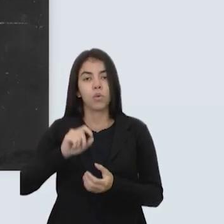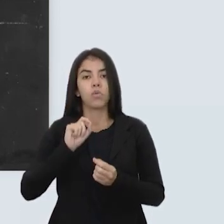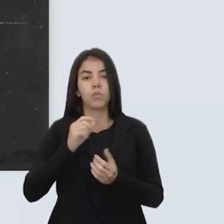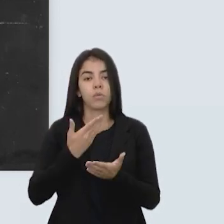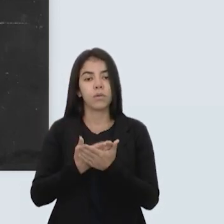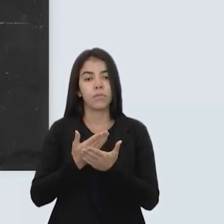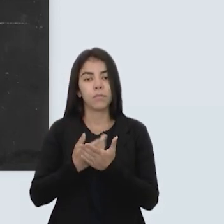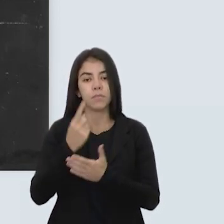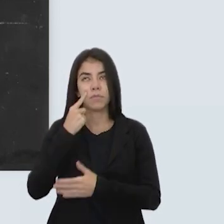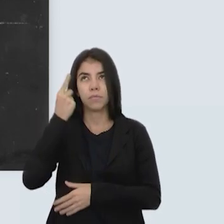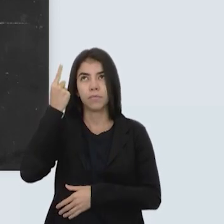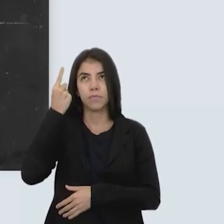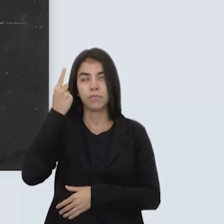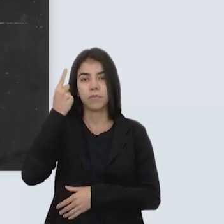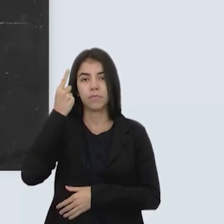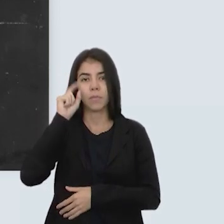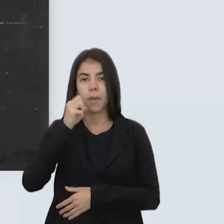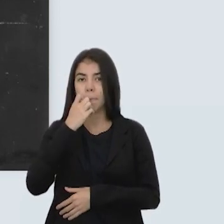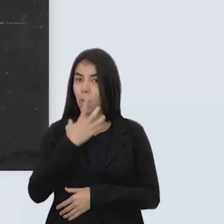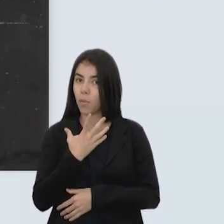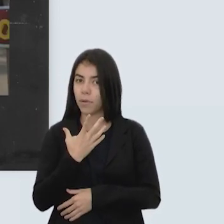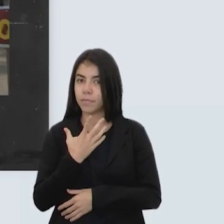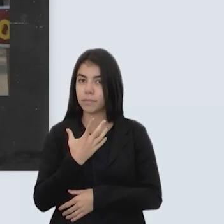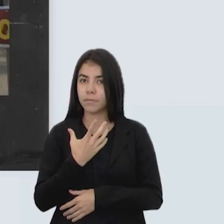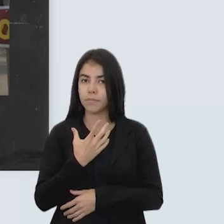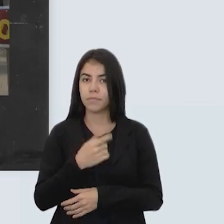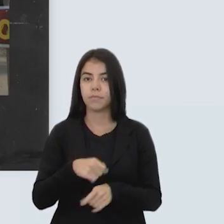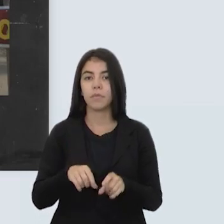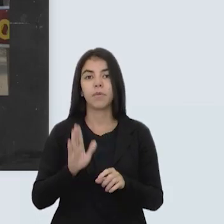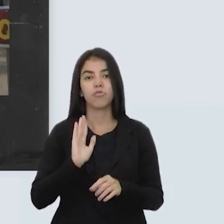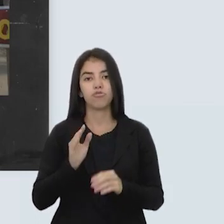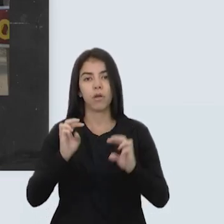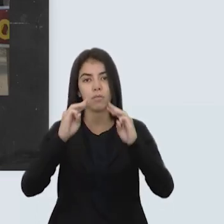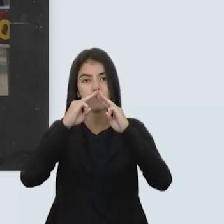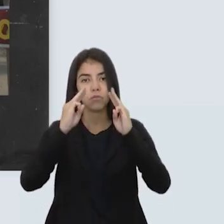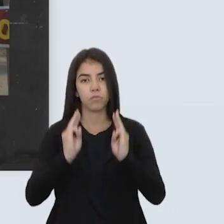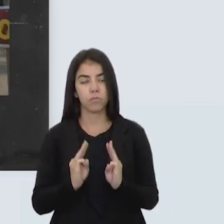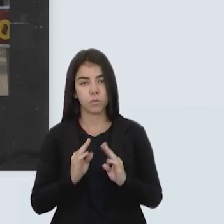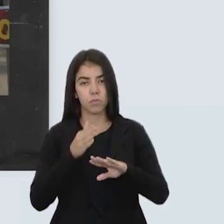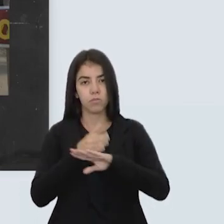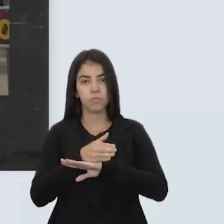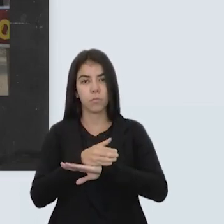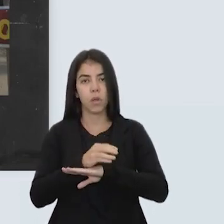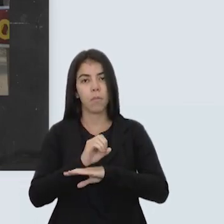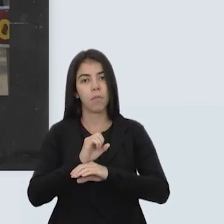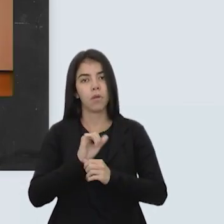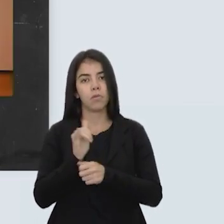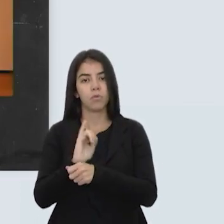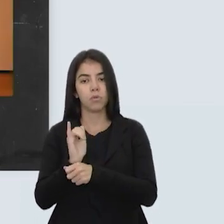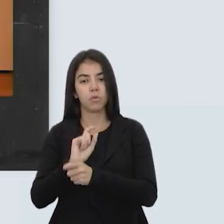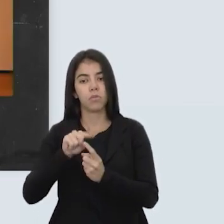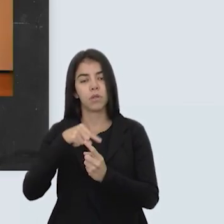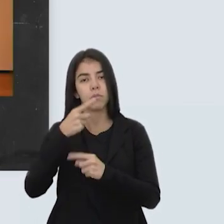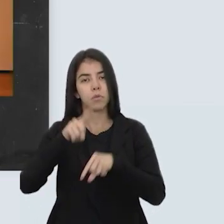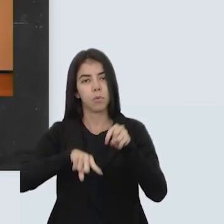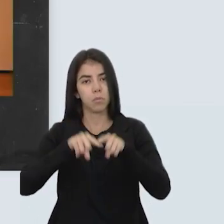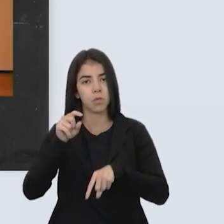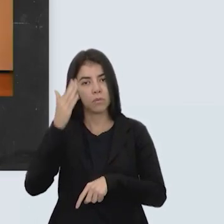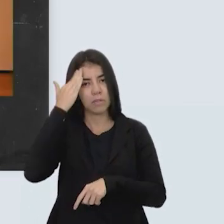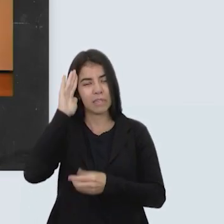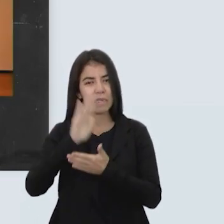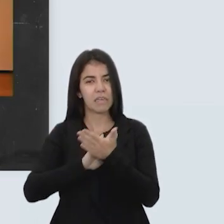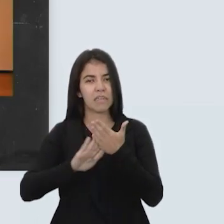considerada muito boa. Já entrou no museu, pode ser no YouTube, e viu uma obra que você não entendeu nada?